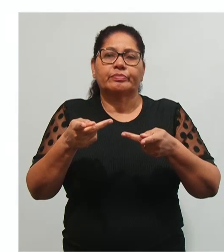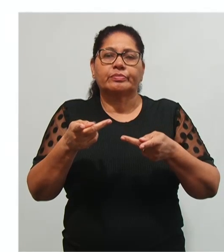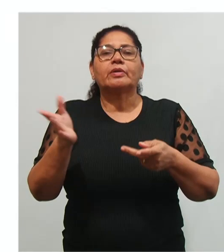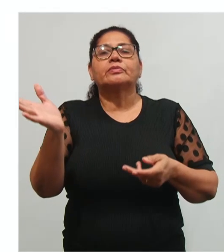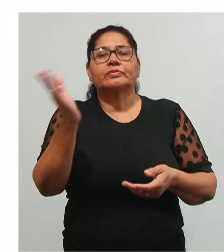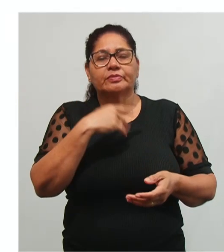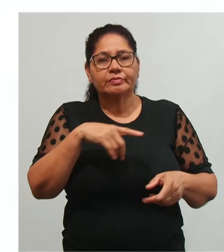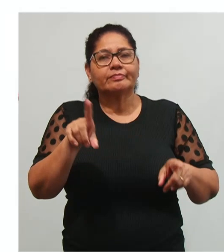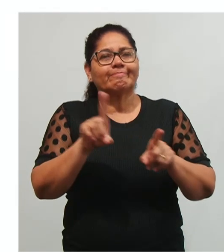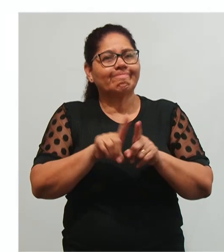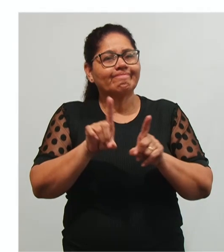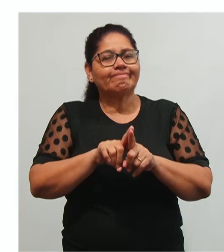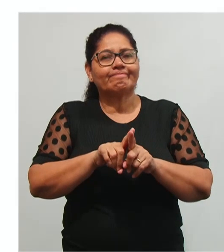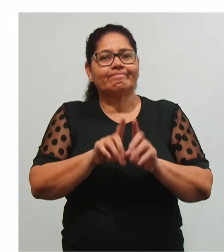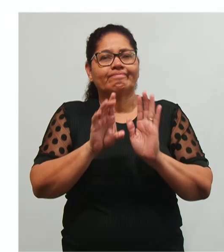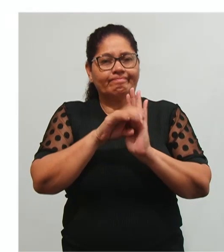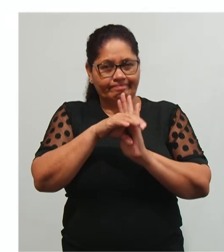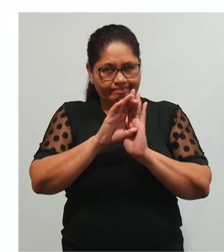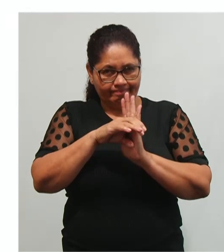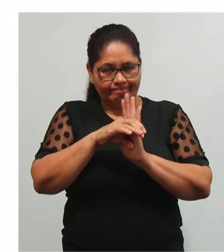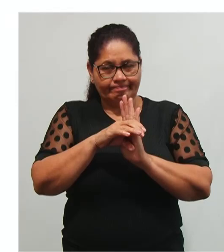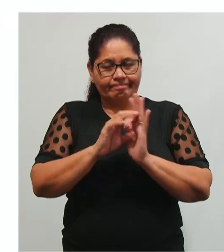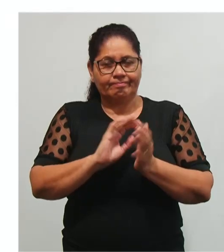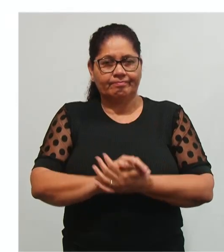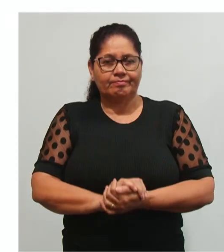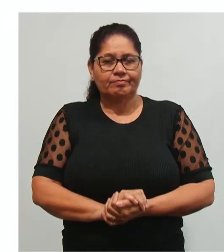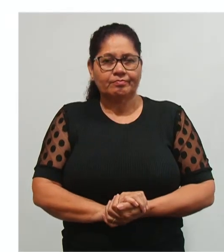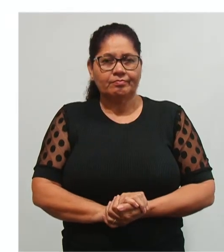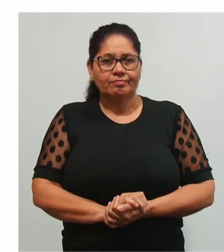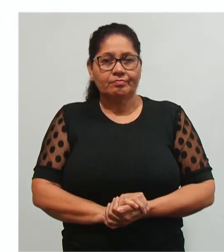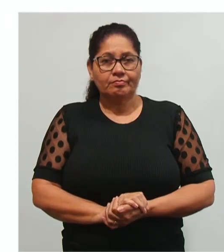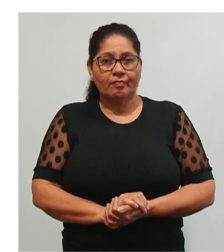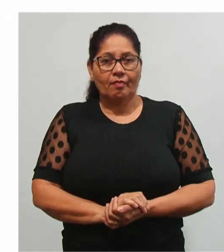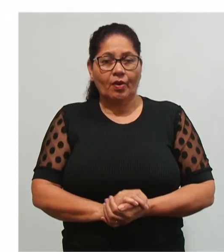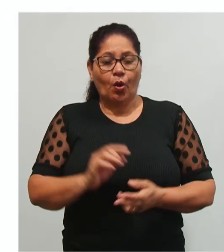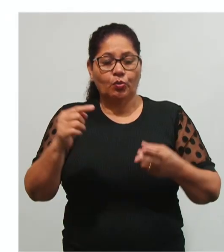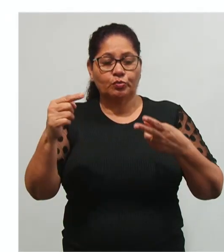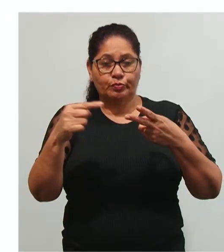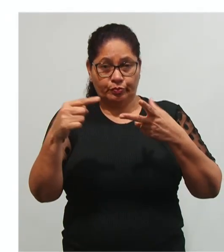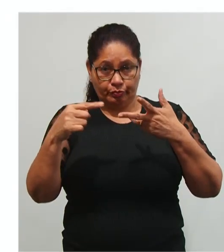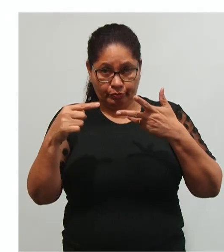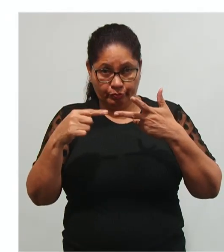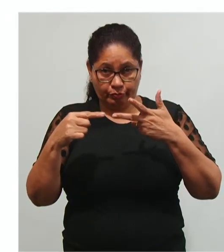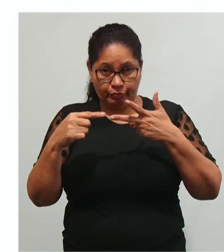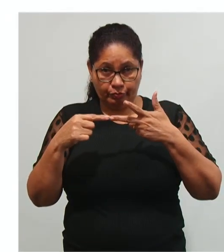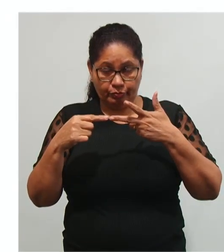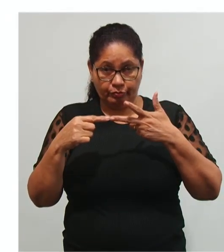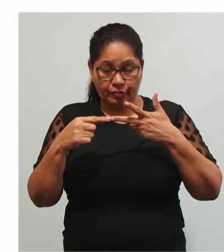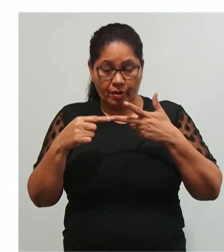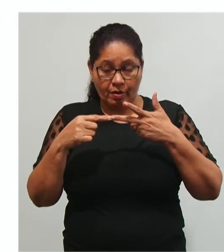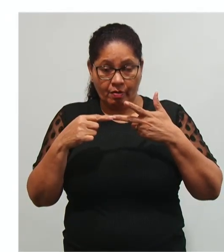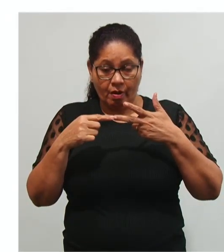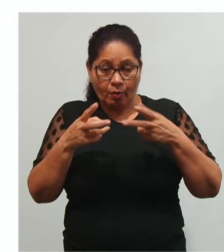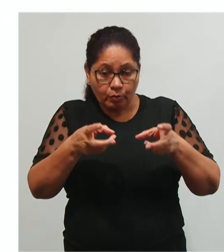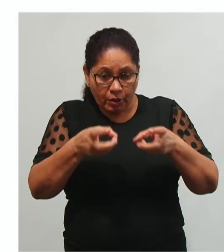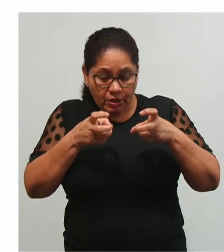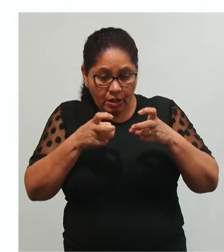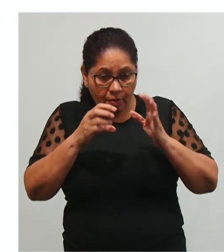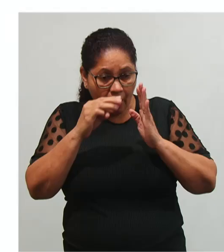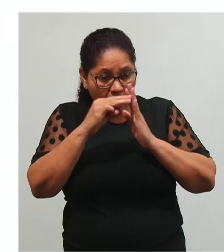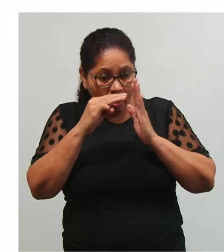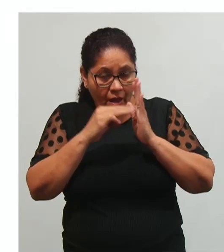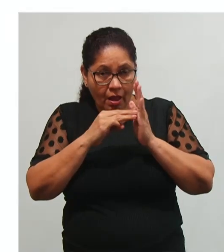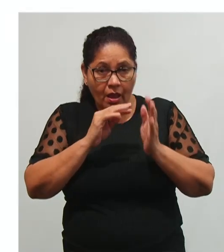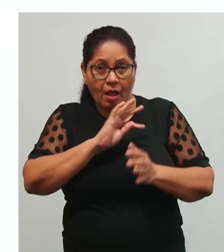vamos também entender esses conceitos. No segundo objetivo específico, vamos identificar alguns